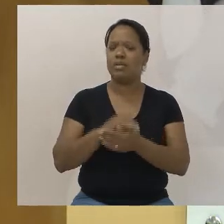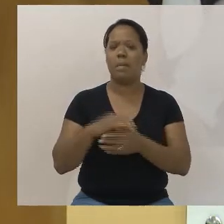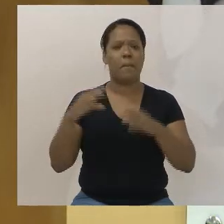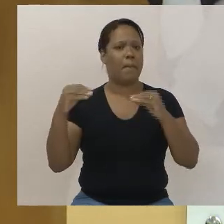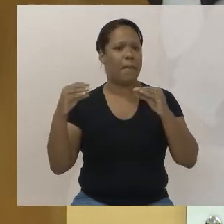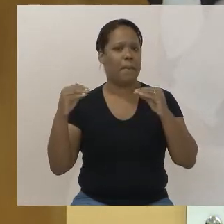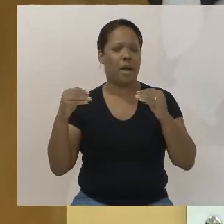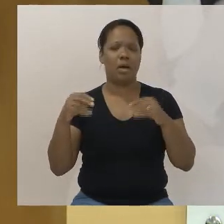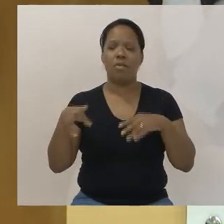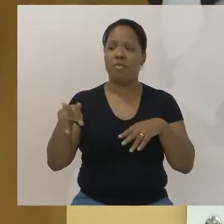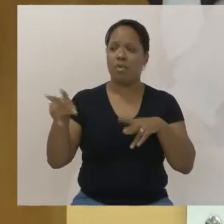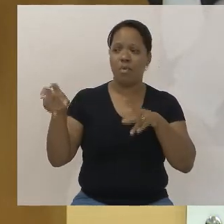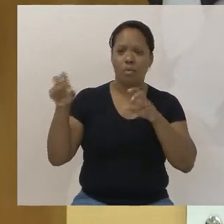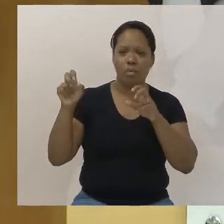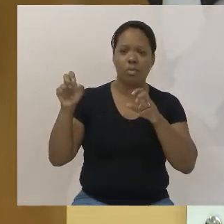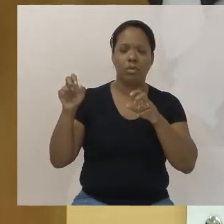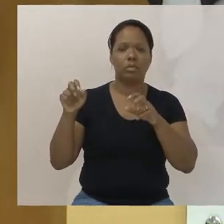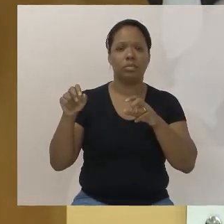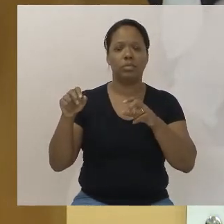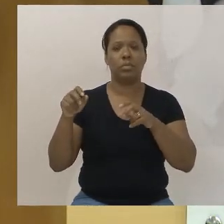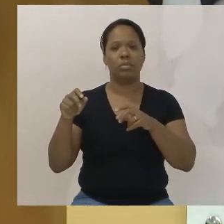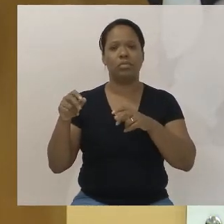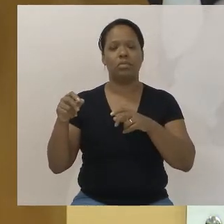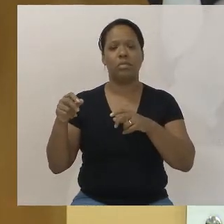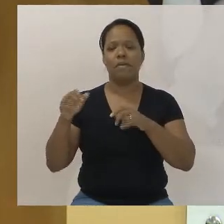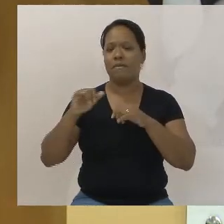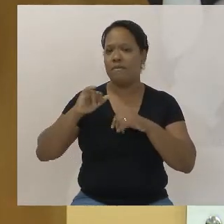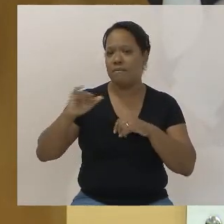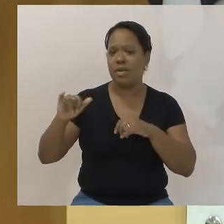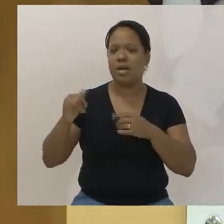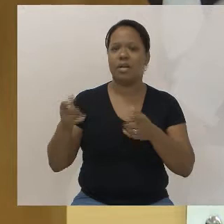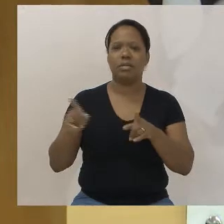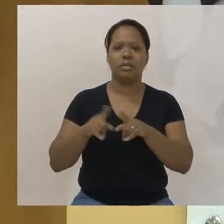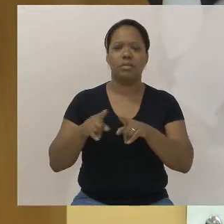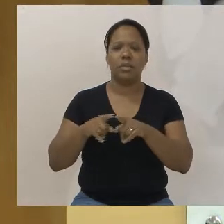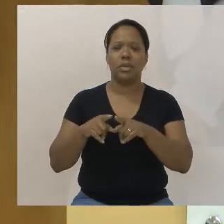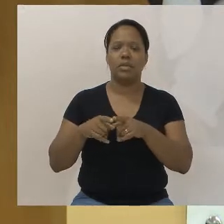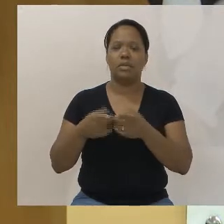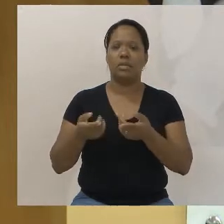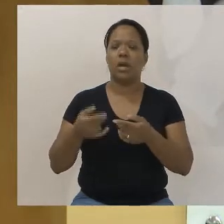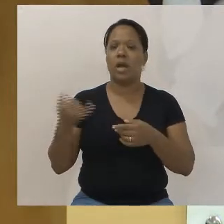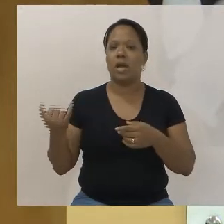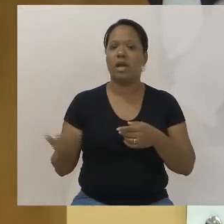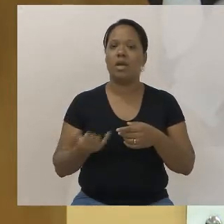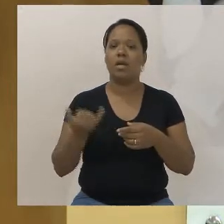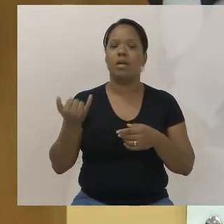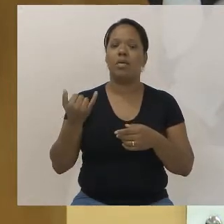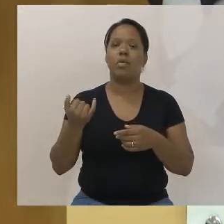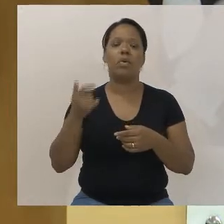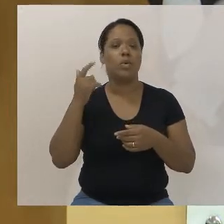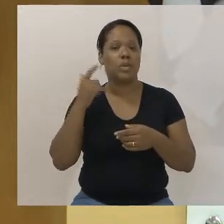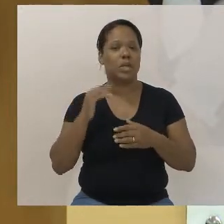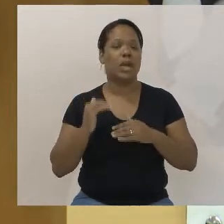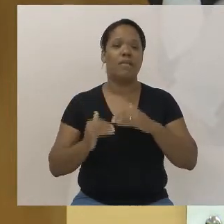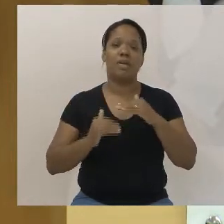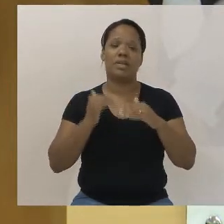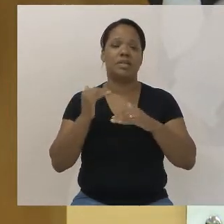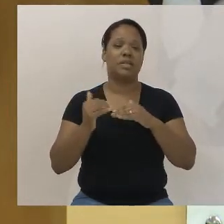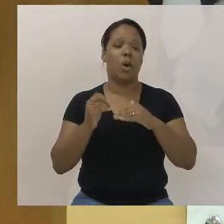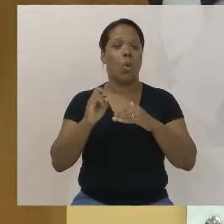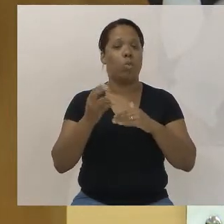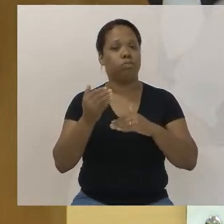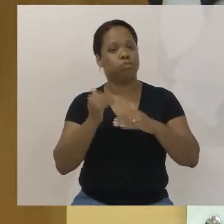discutir você ouve você escutar você saber que é importante no que dá para avançar no que não dá pra